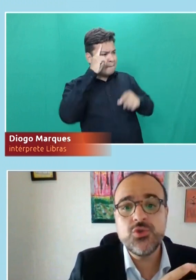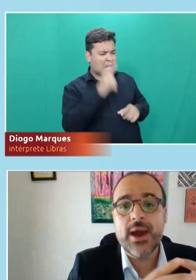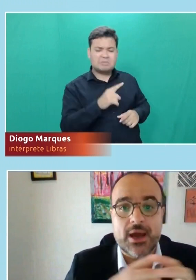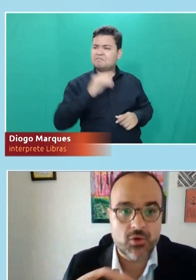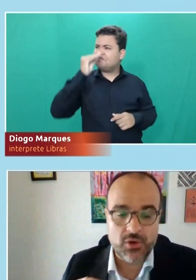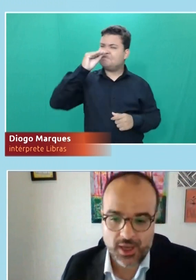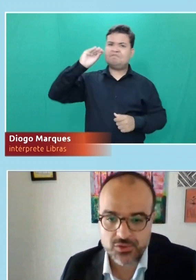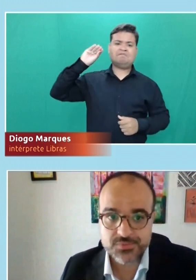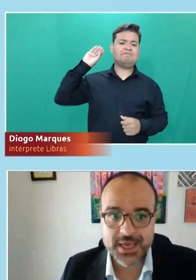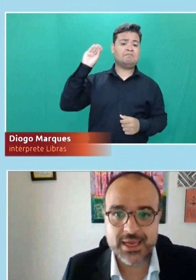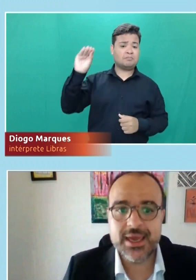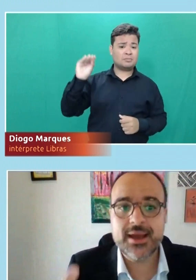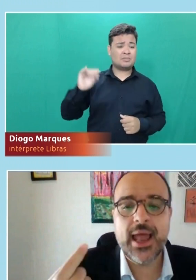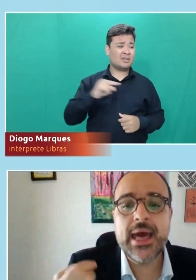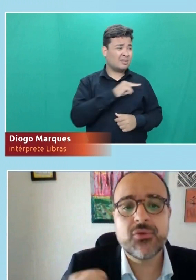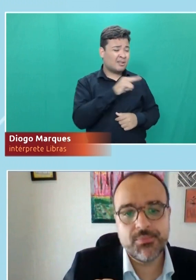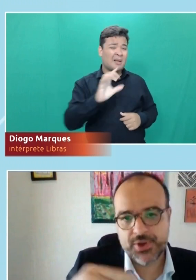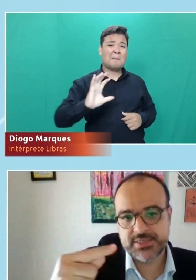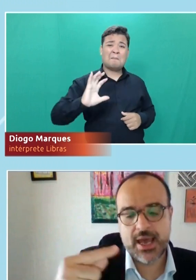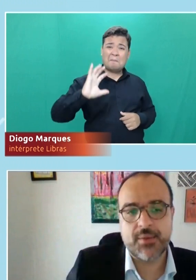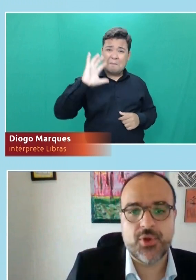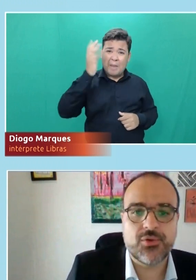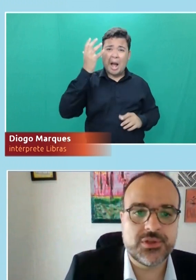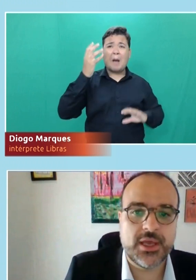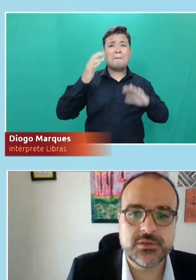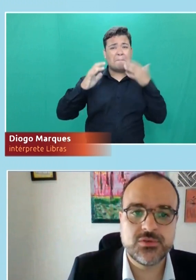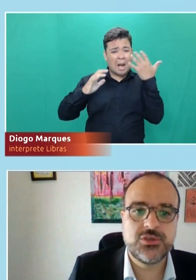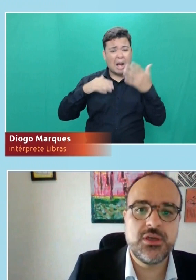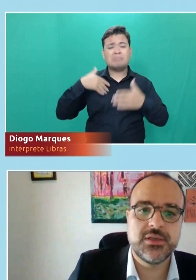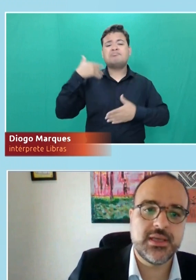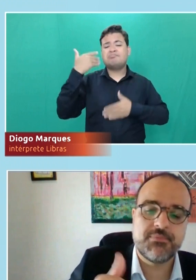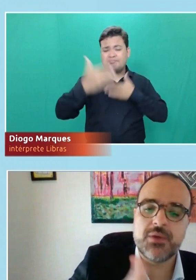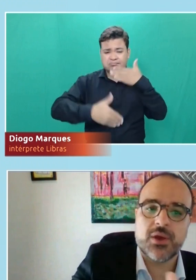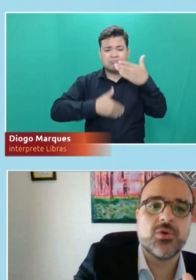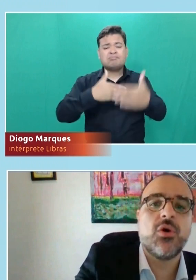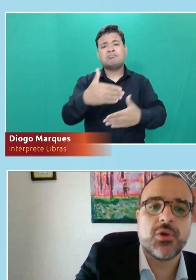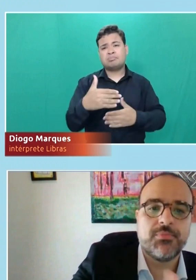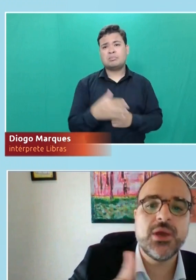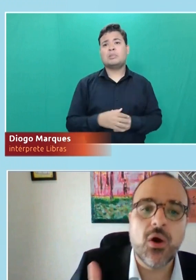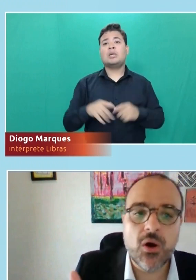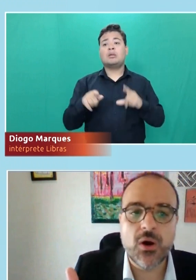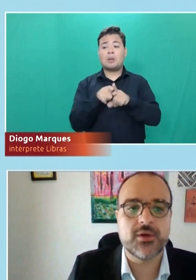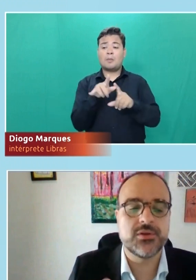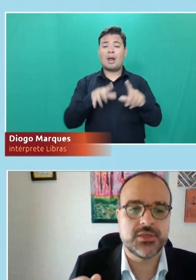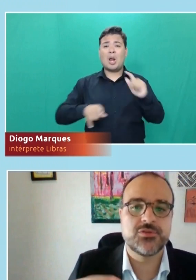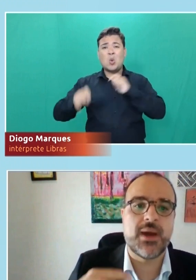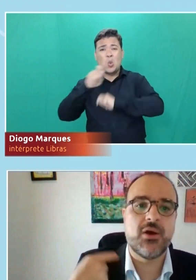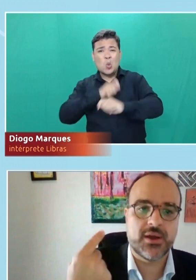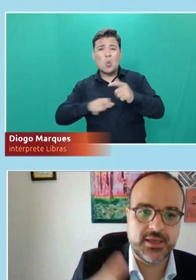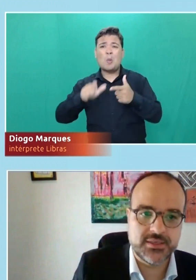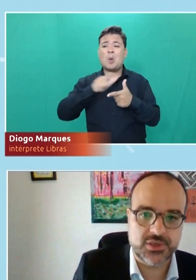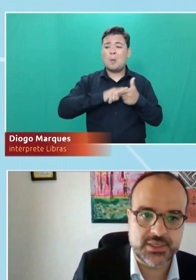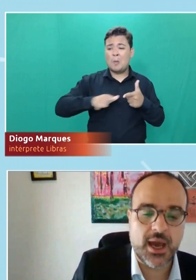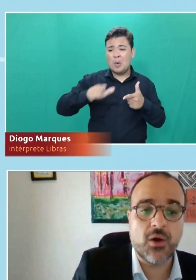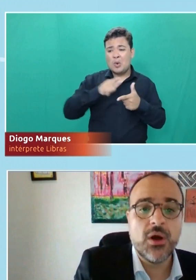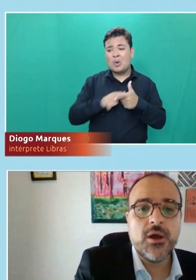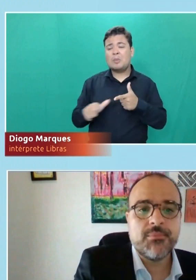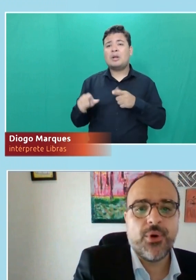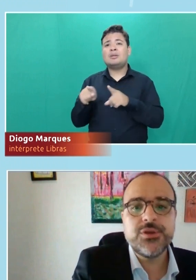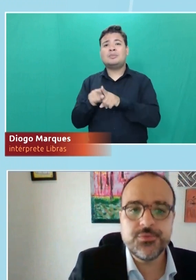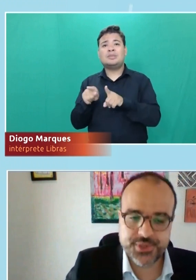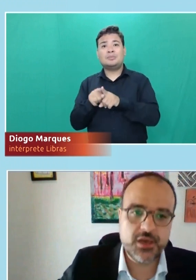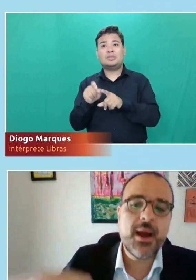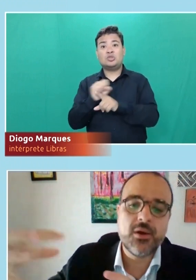Isso continuará ocorrendo. E é claro que, por exemplo, em contextos de desempenho econômico pior, em contextos de maior crise